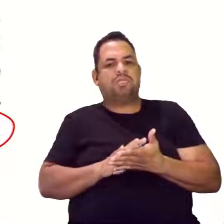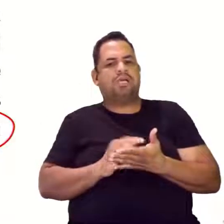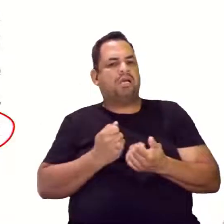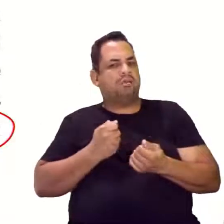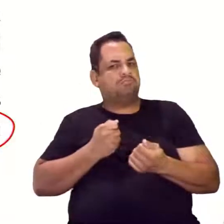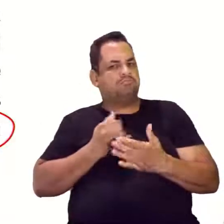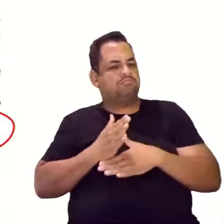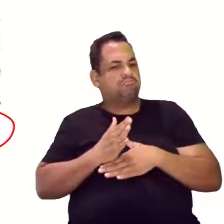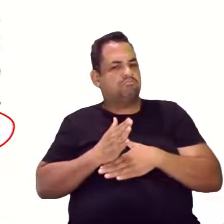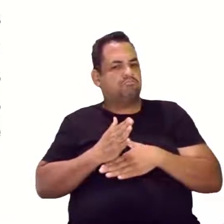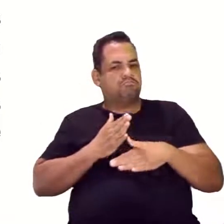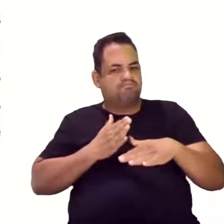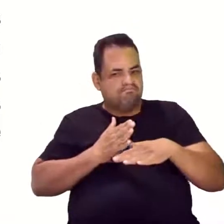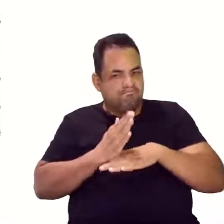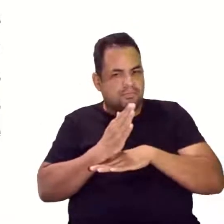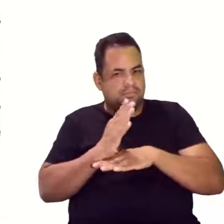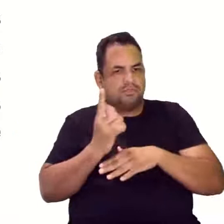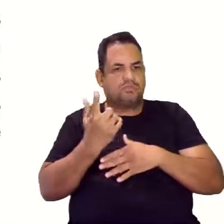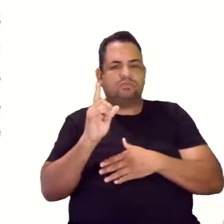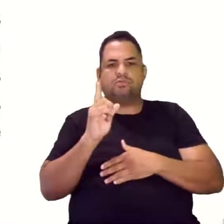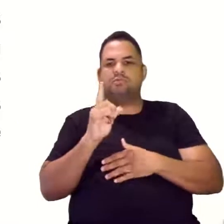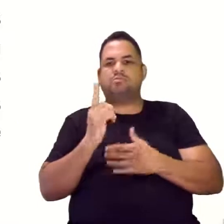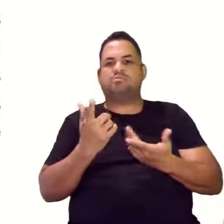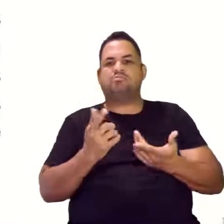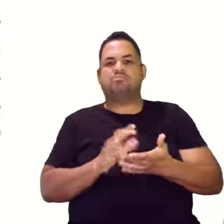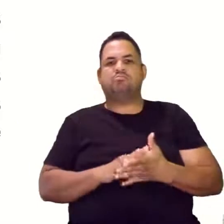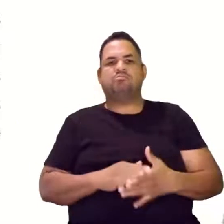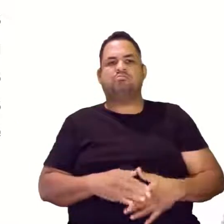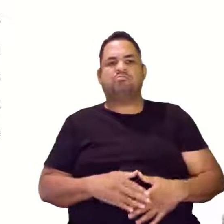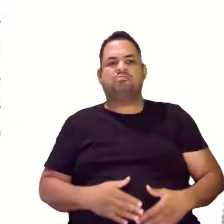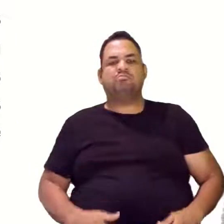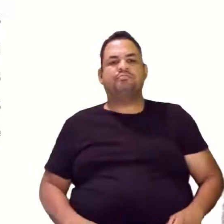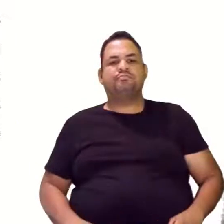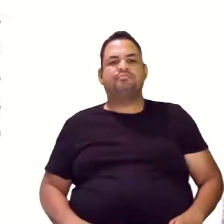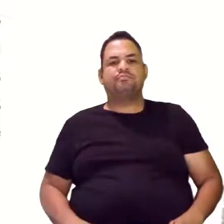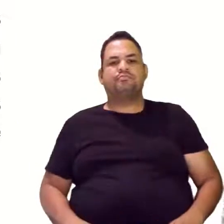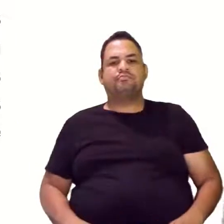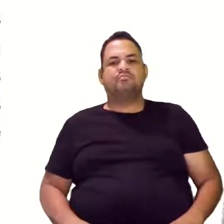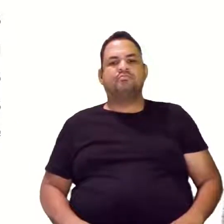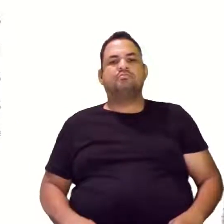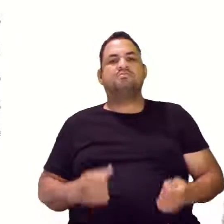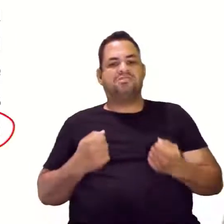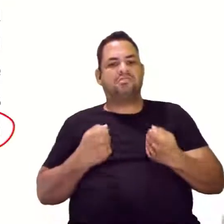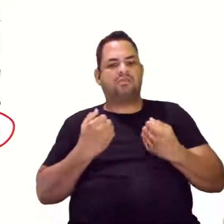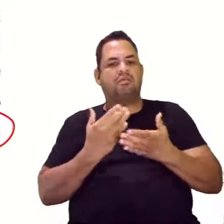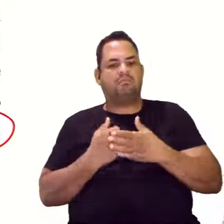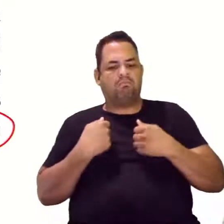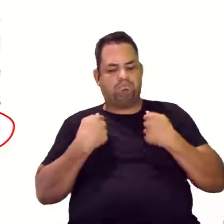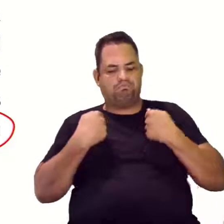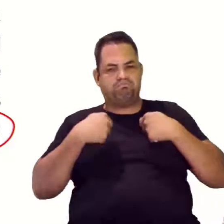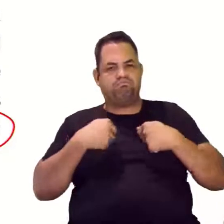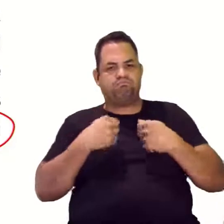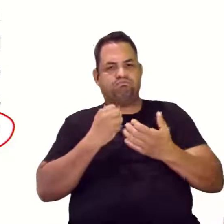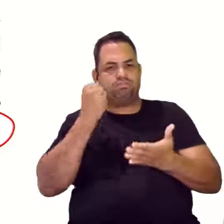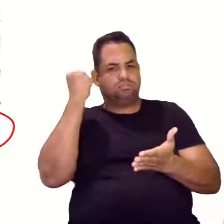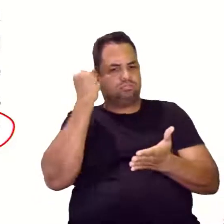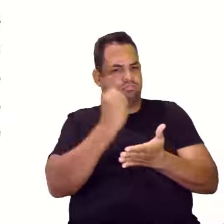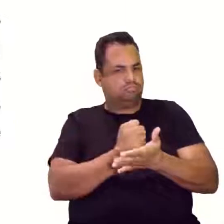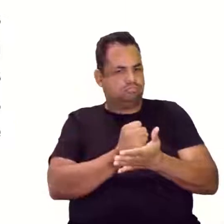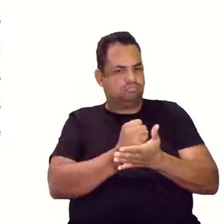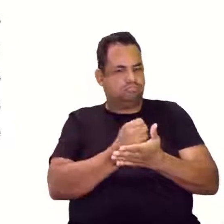vai ou não vai. Isso. Continuando aqui, então, as questões do Enem que são autorizadas, essas aqui que